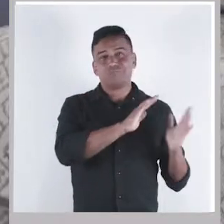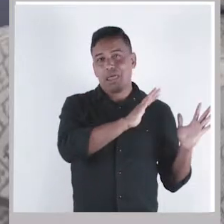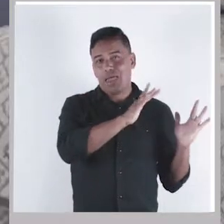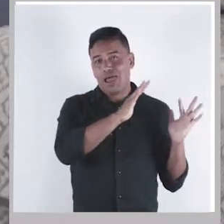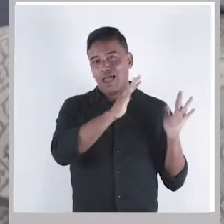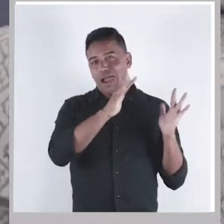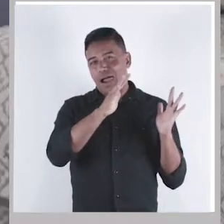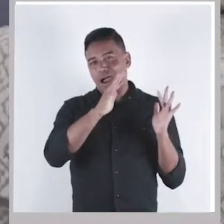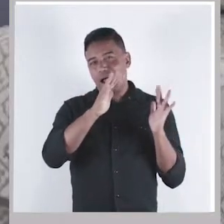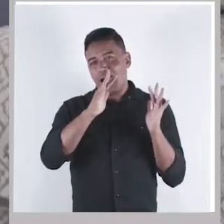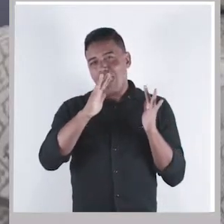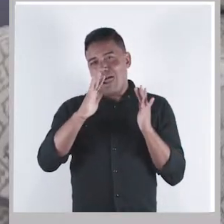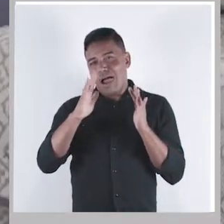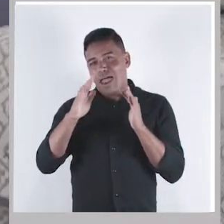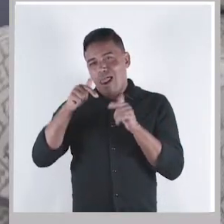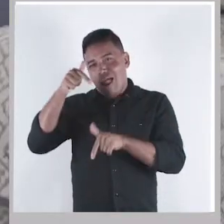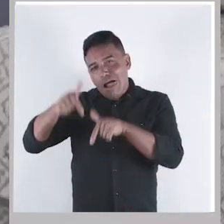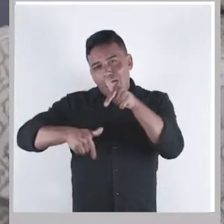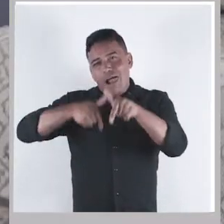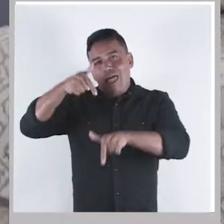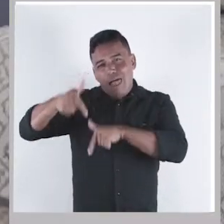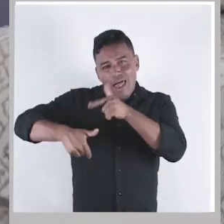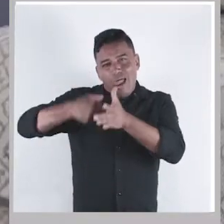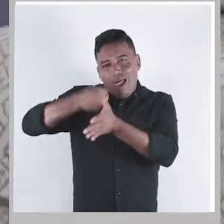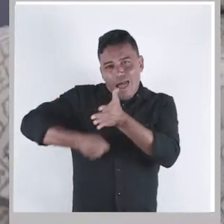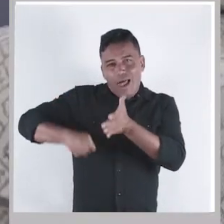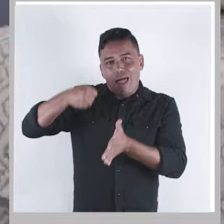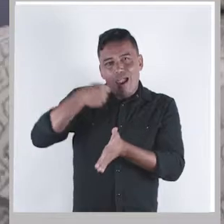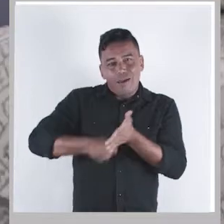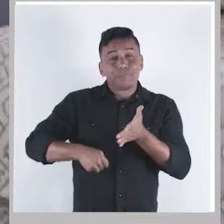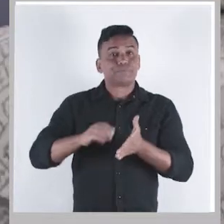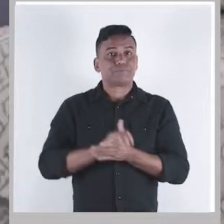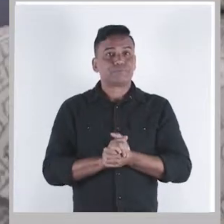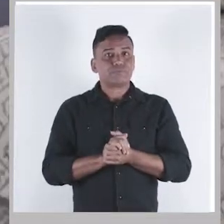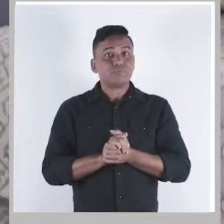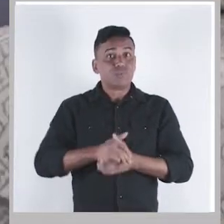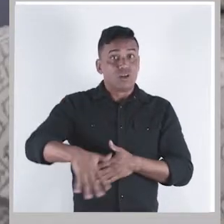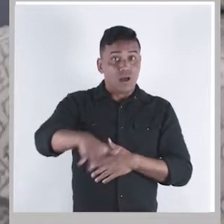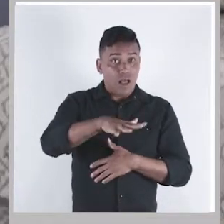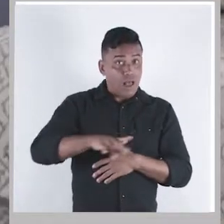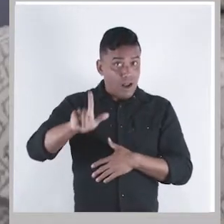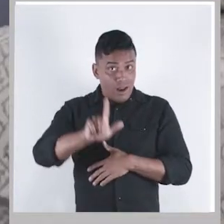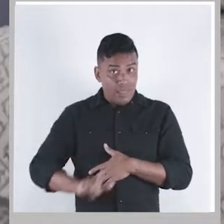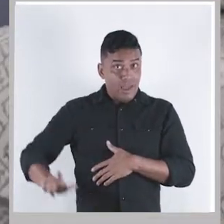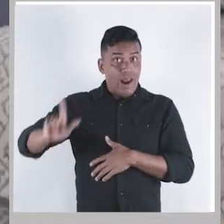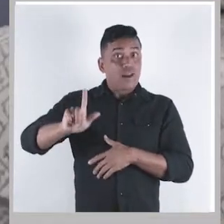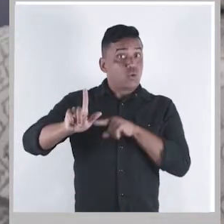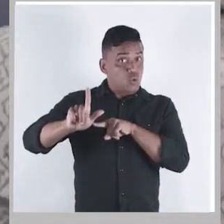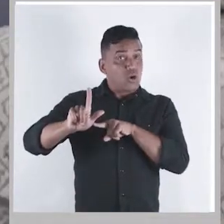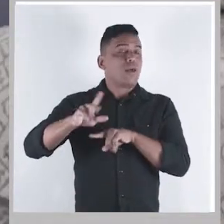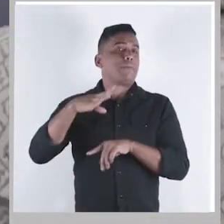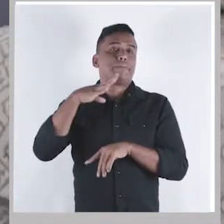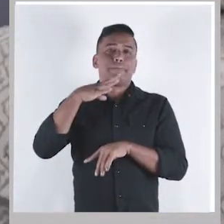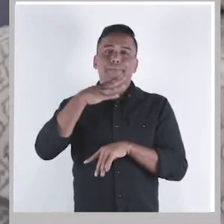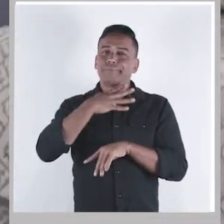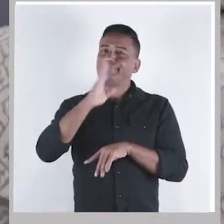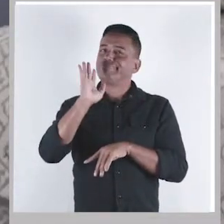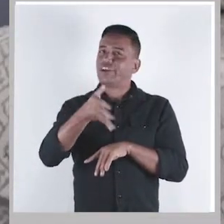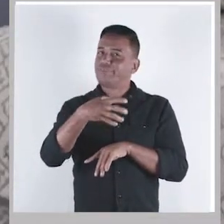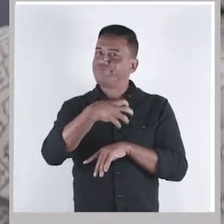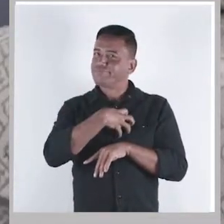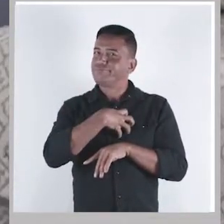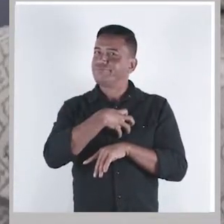né? do Itamar, né? Que virou um best-seller. Ou seja, existe uma demanda aí